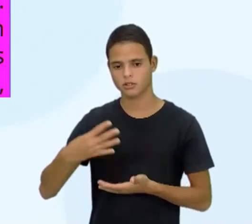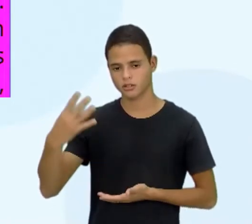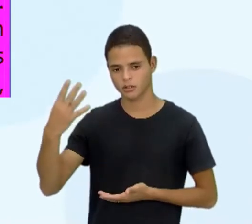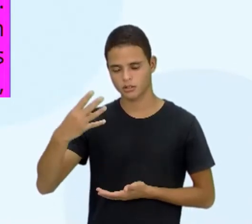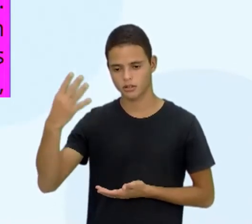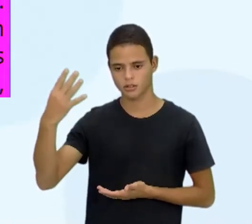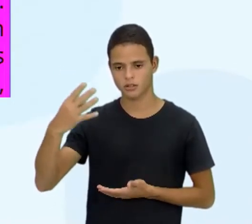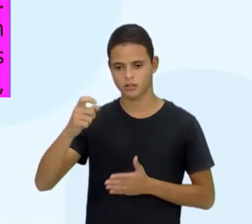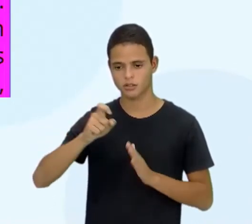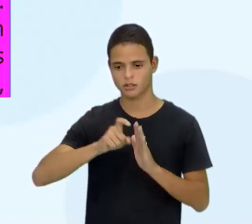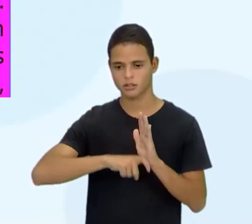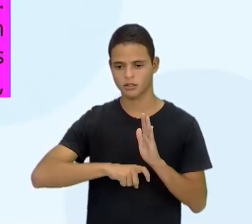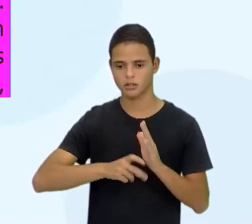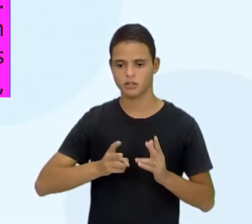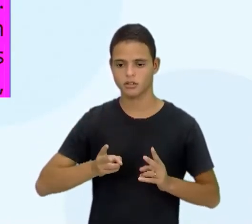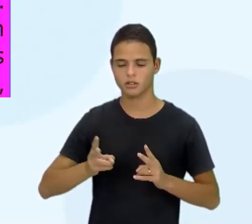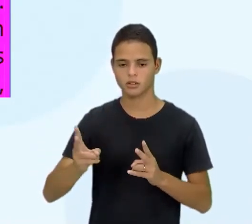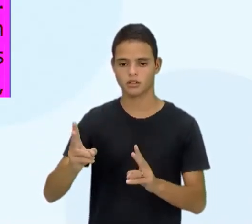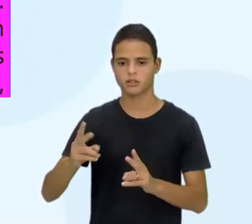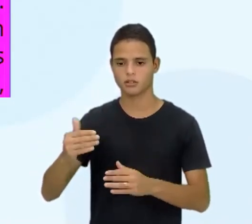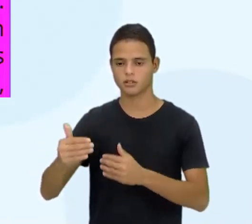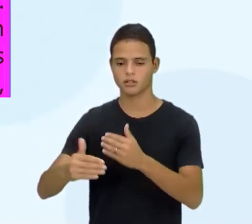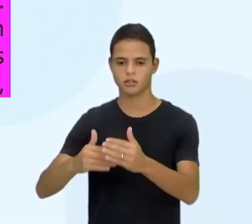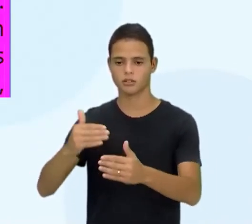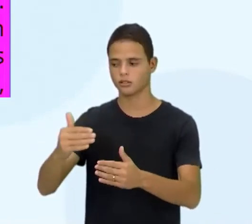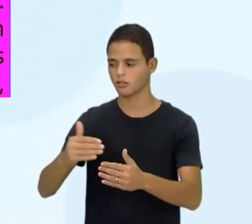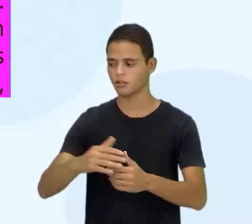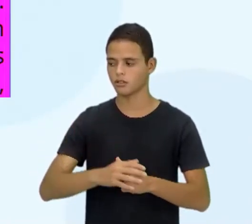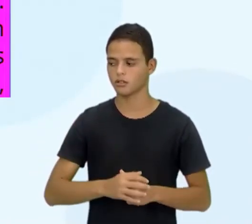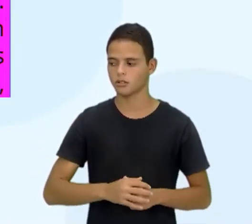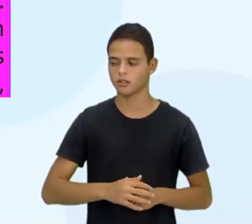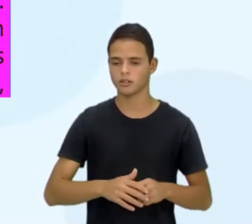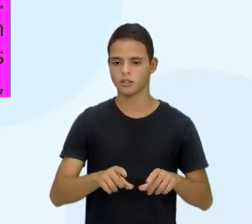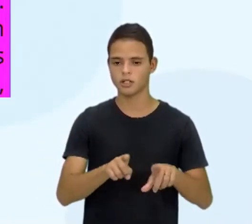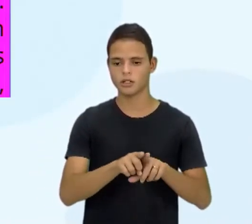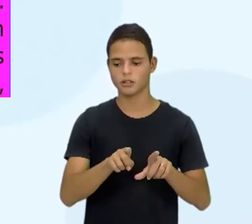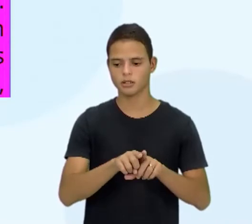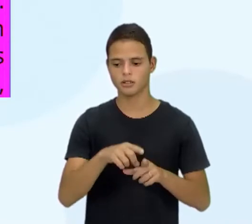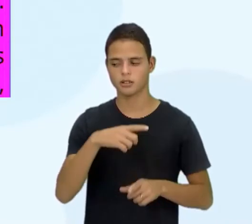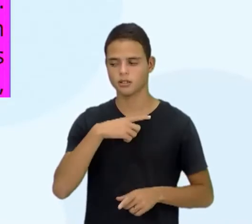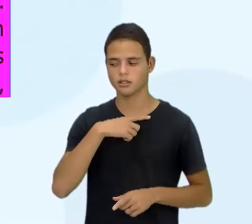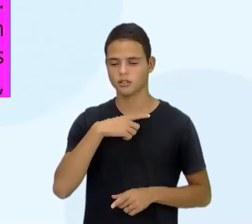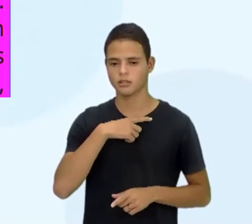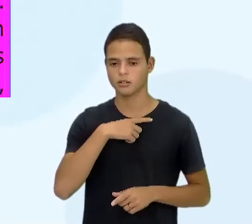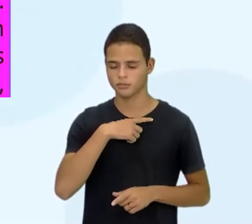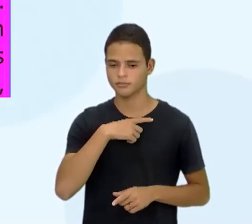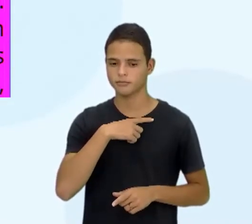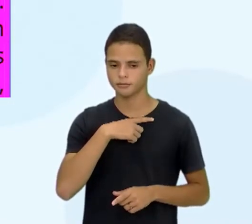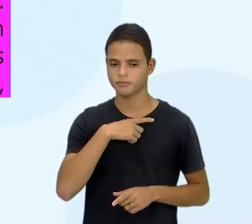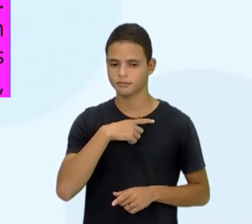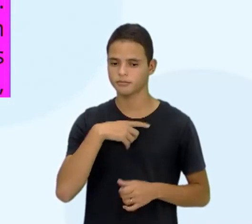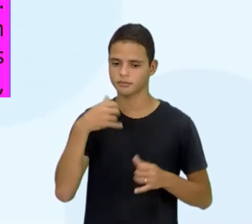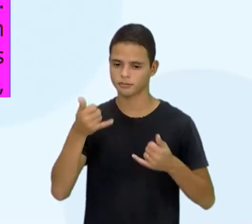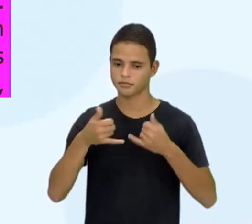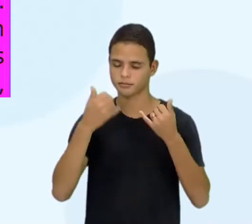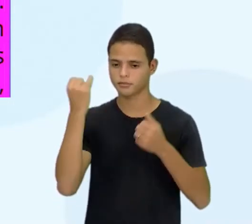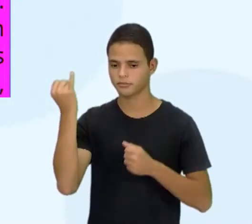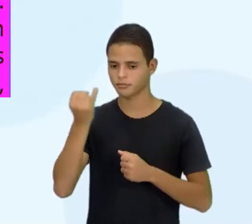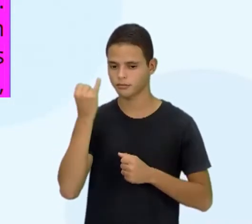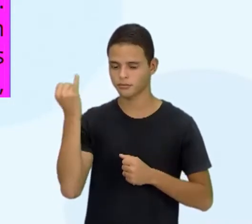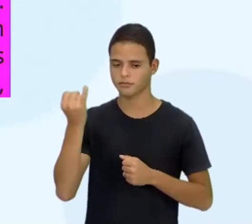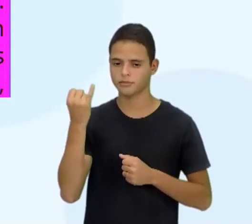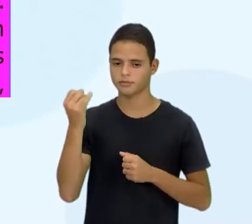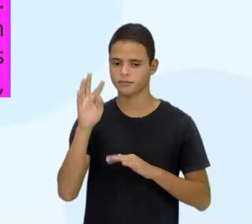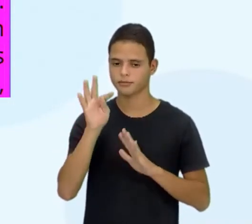parágrafo. Continua na parte do desenvolvimento. Perceberam? Estou acrescentando informações importantes ao nosso